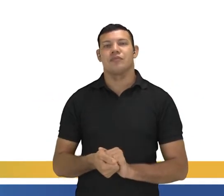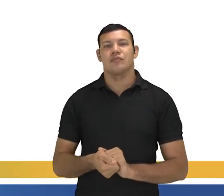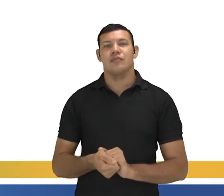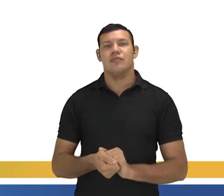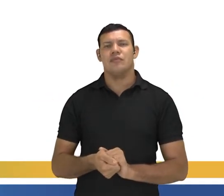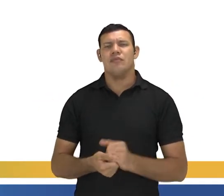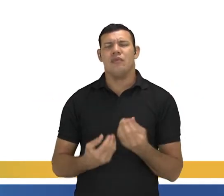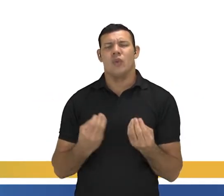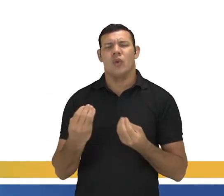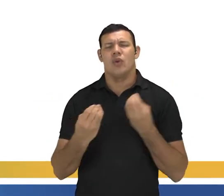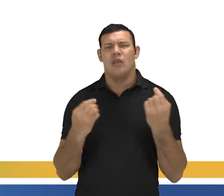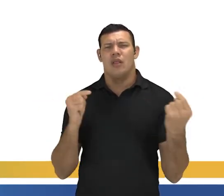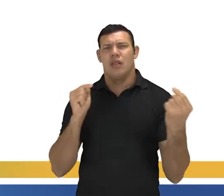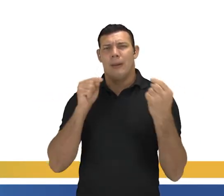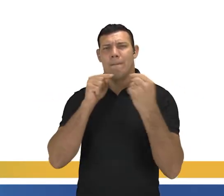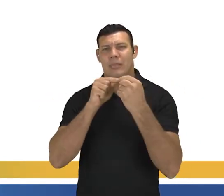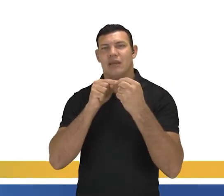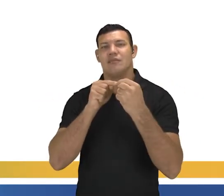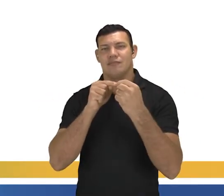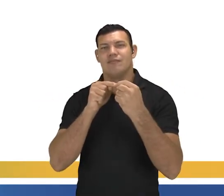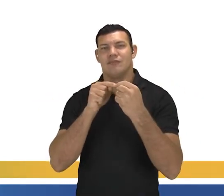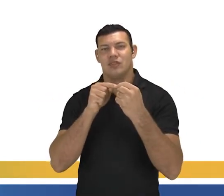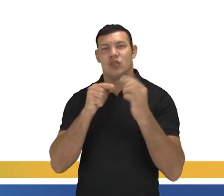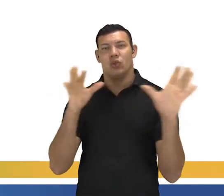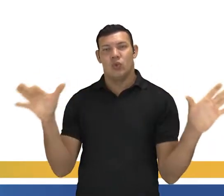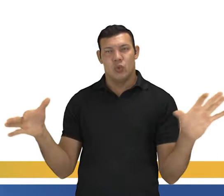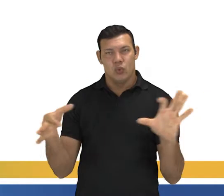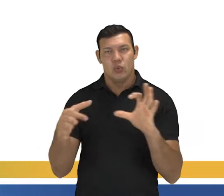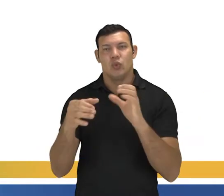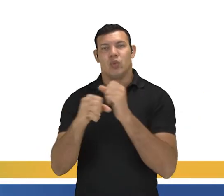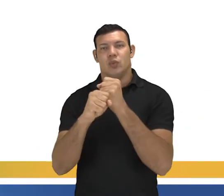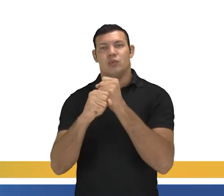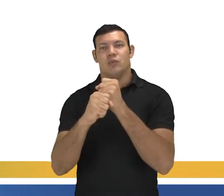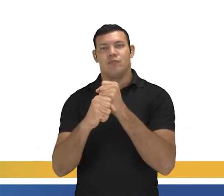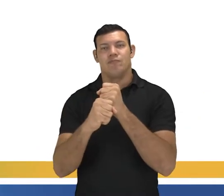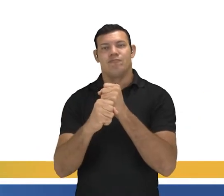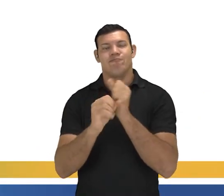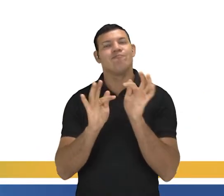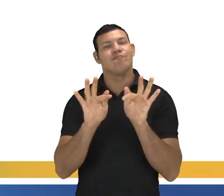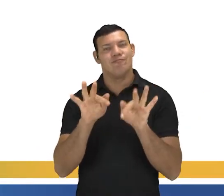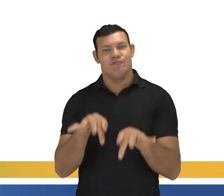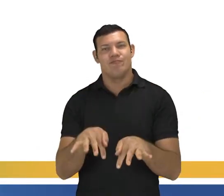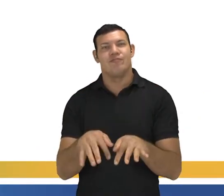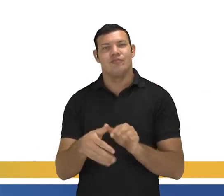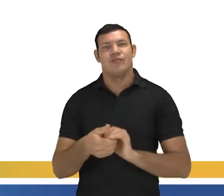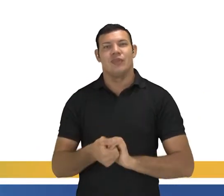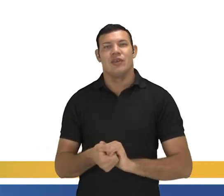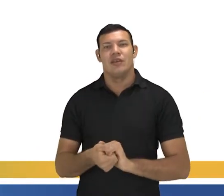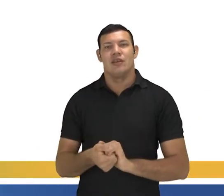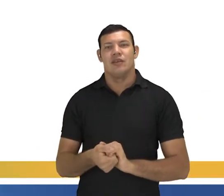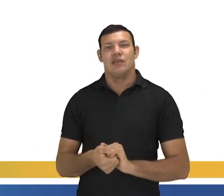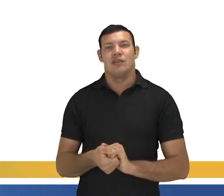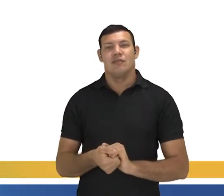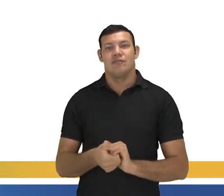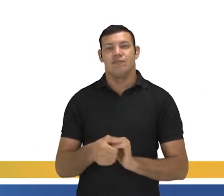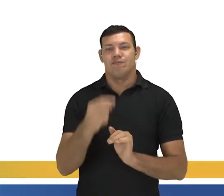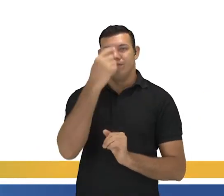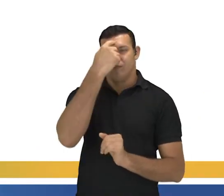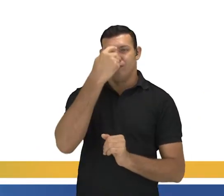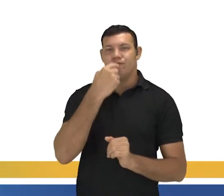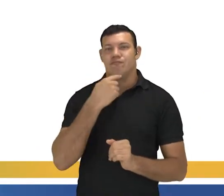gente quer fazer a associação deles, nós vamos somar esses 3 resistores. No final, vai ficar conforme a segunda